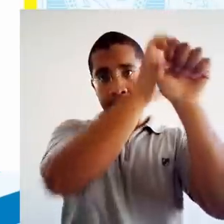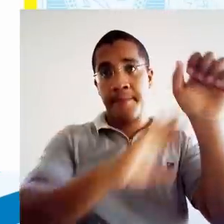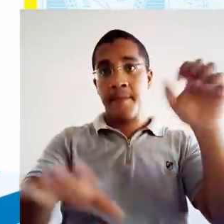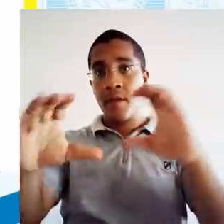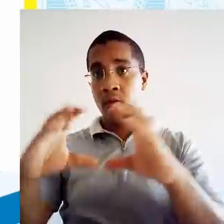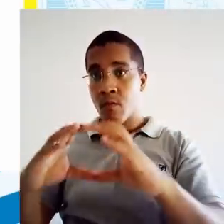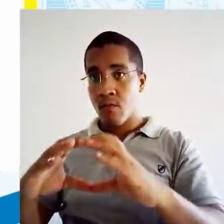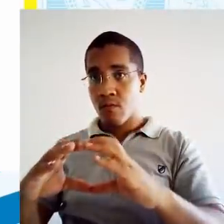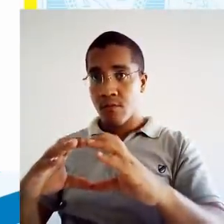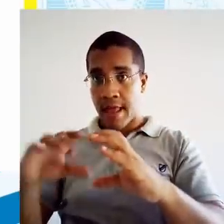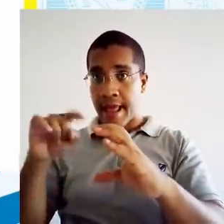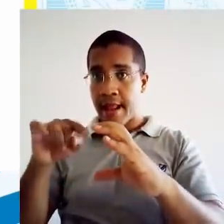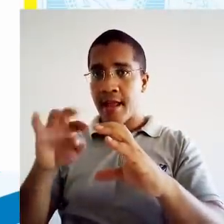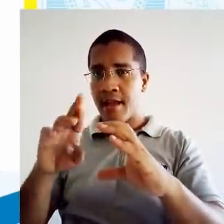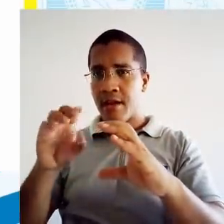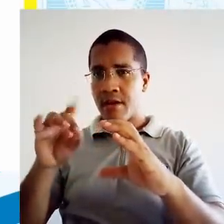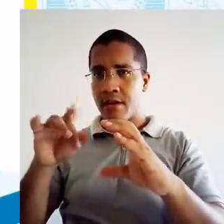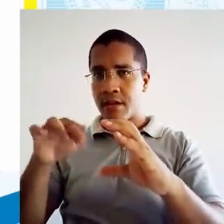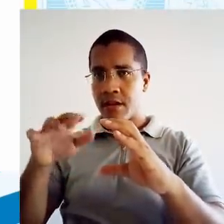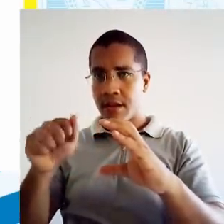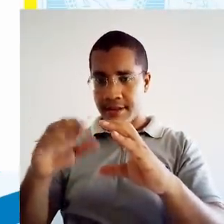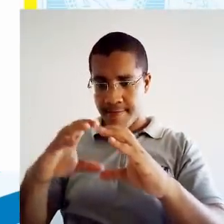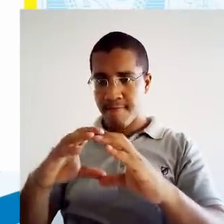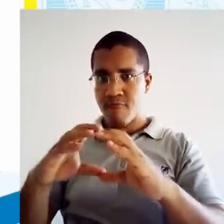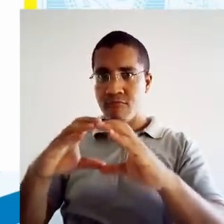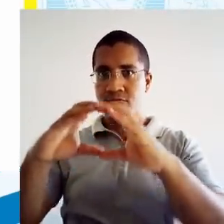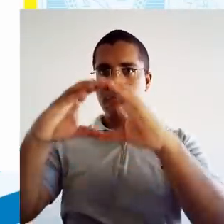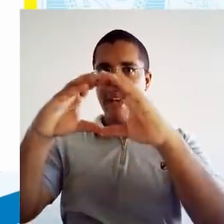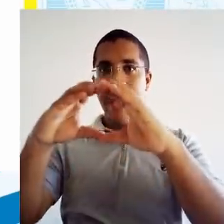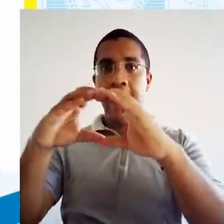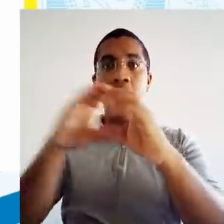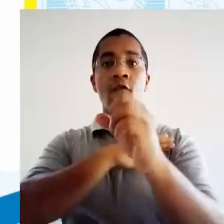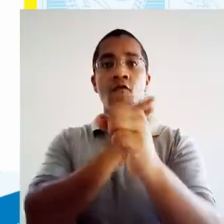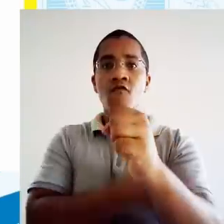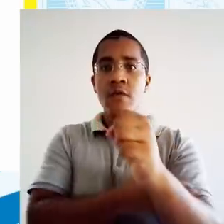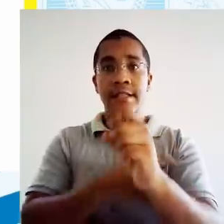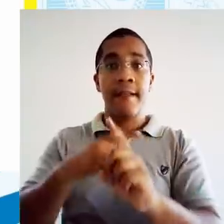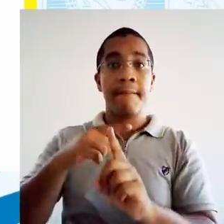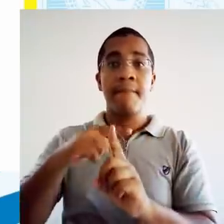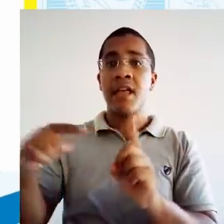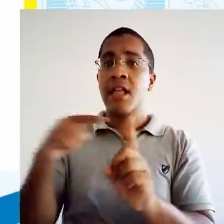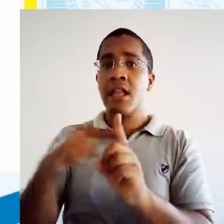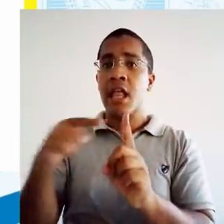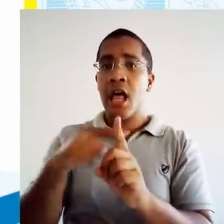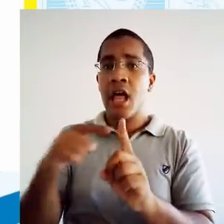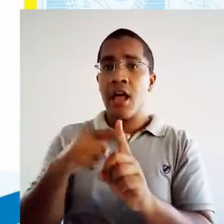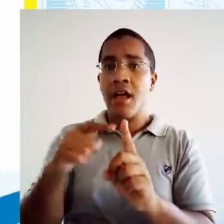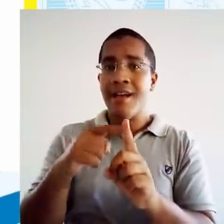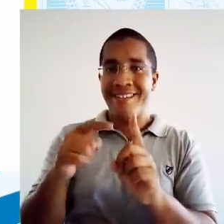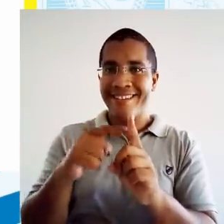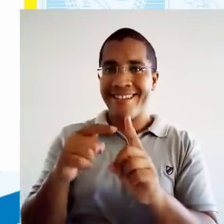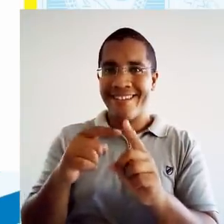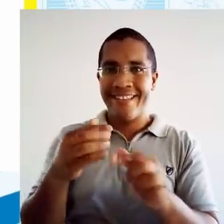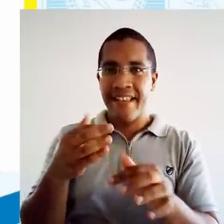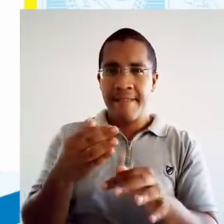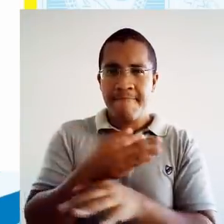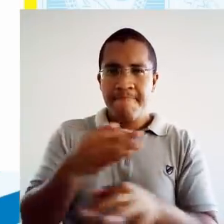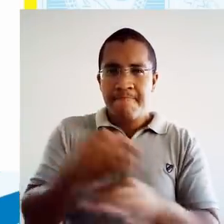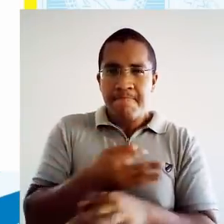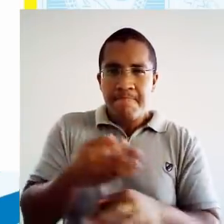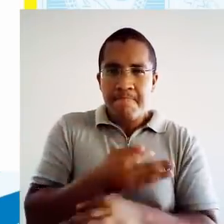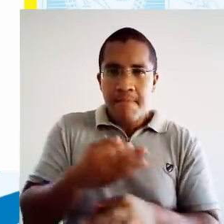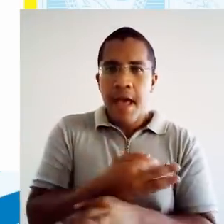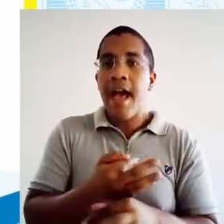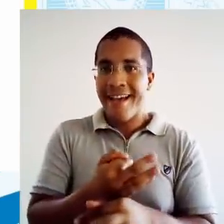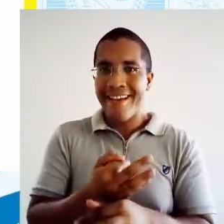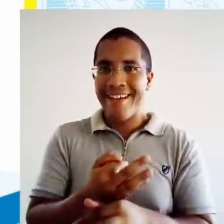na rodana móvel, a força potente ela deve ser metade da força resistente, pois a outra